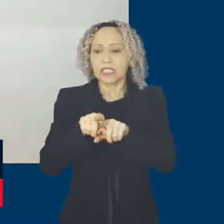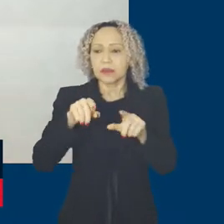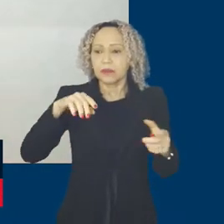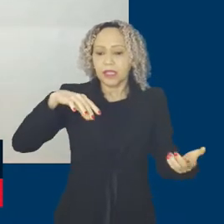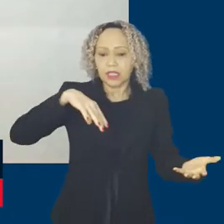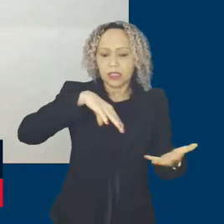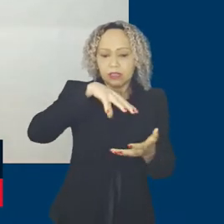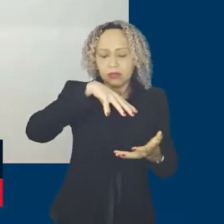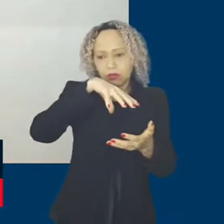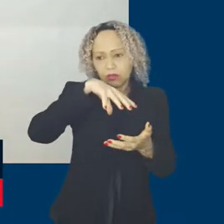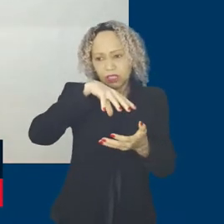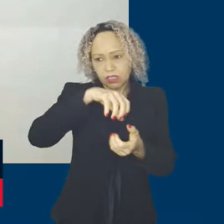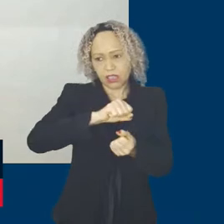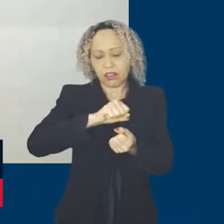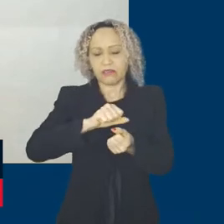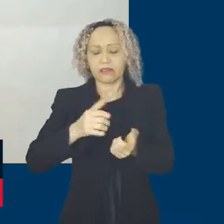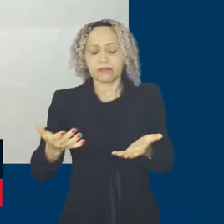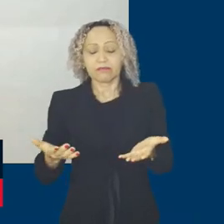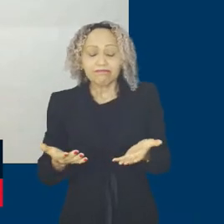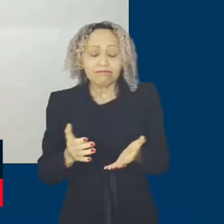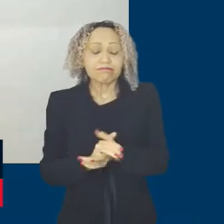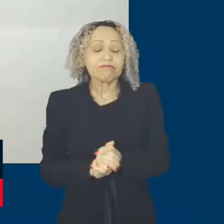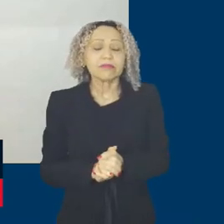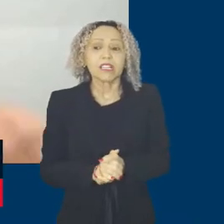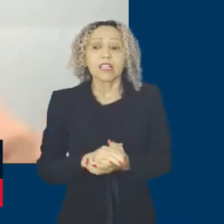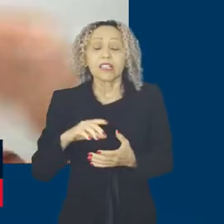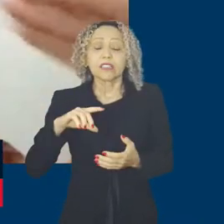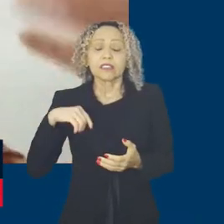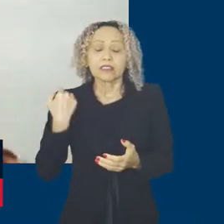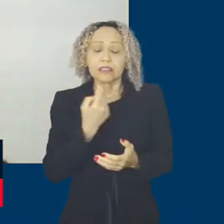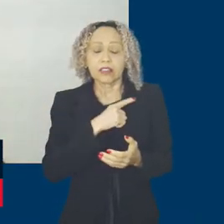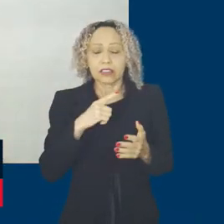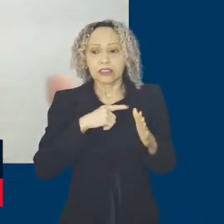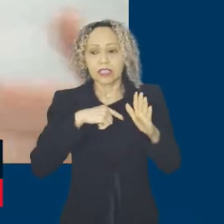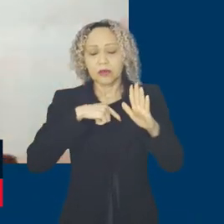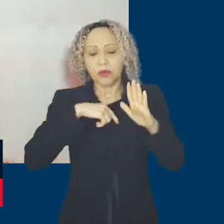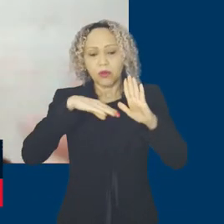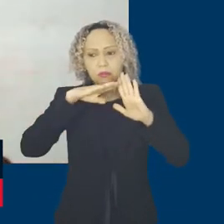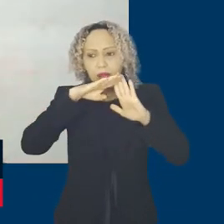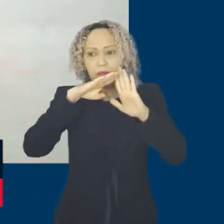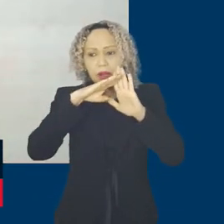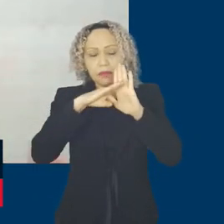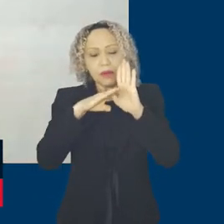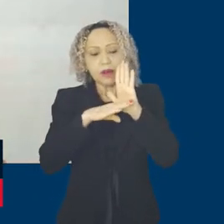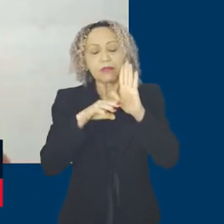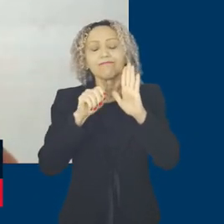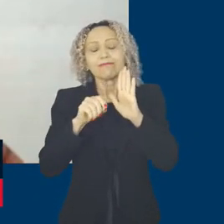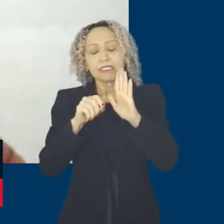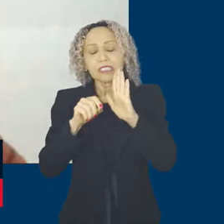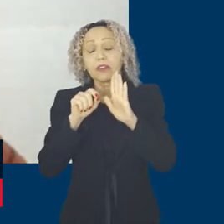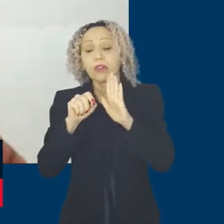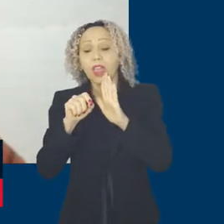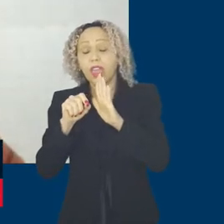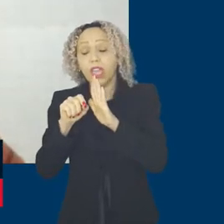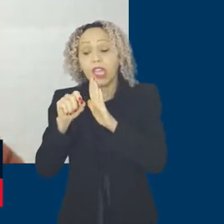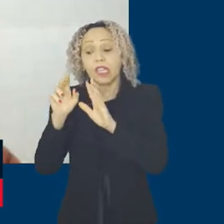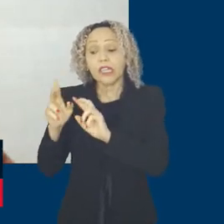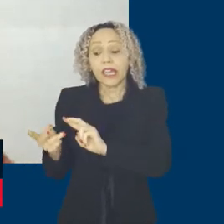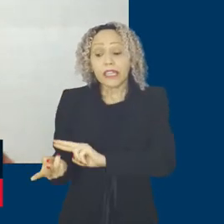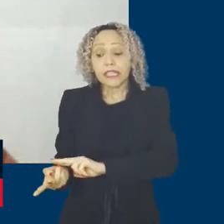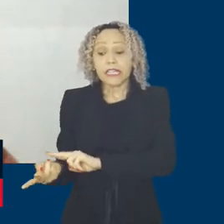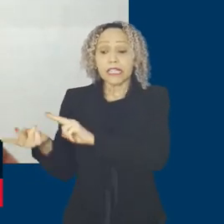enorme de elementos que vão compor o que a gente está chamando de transição para uma economia